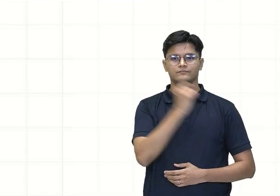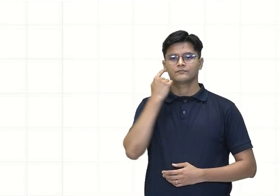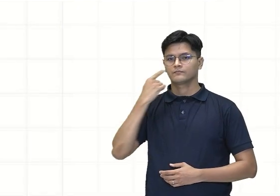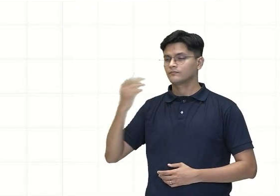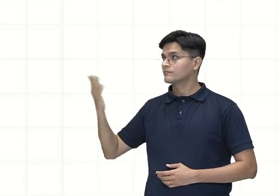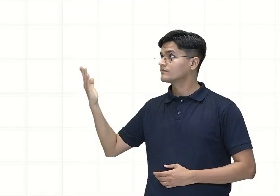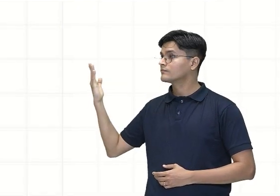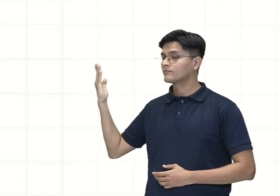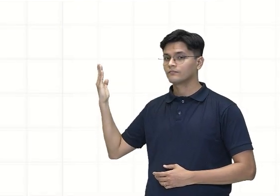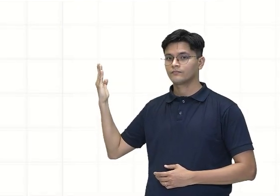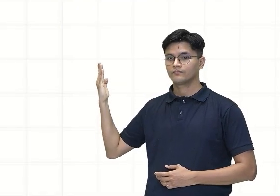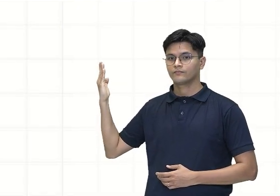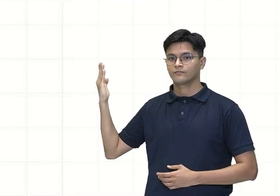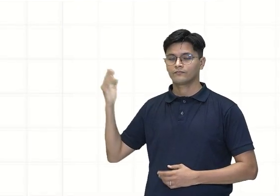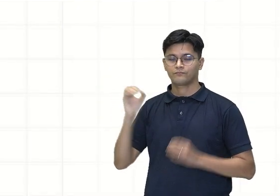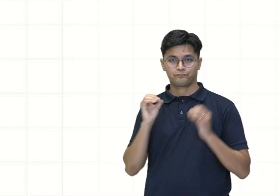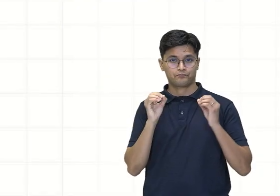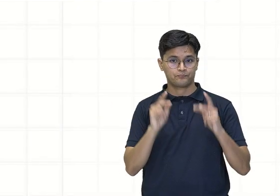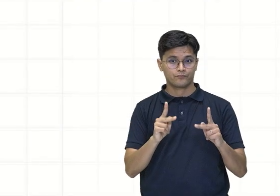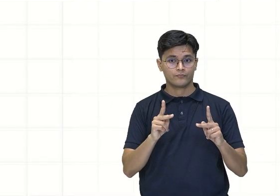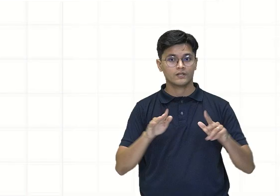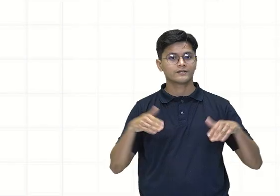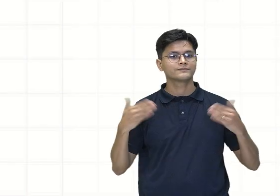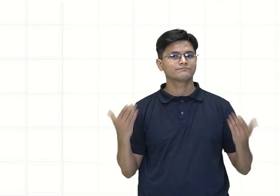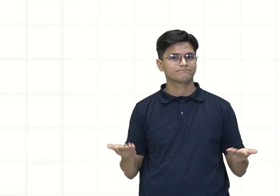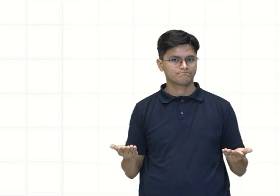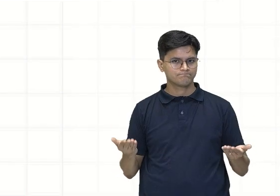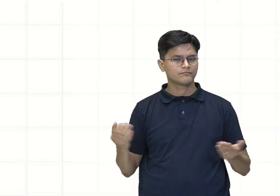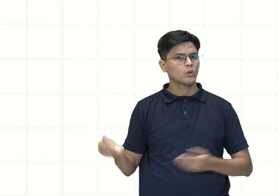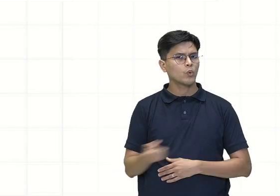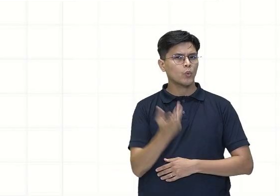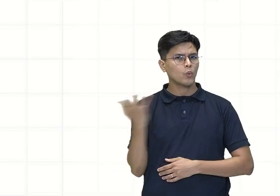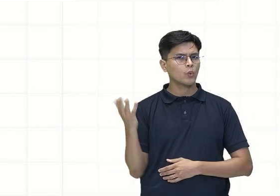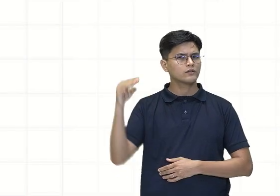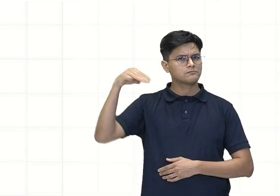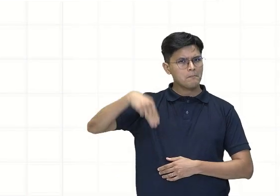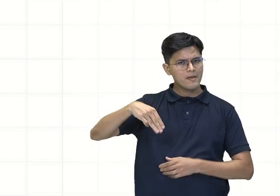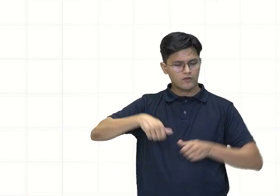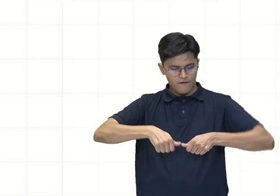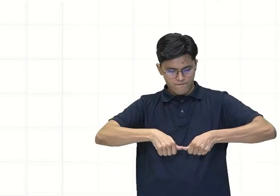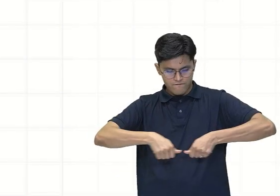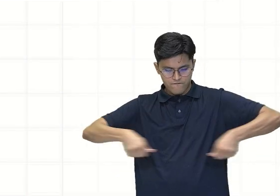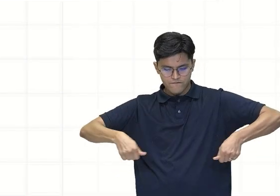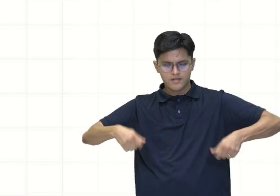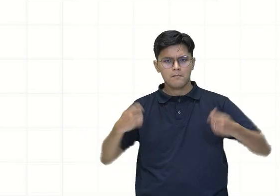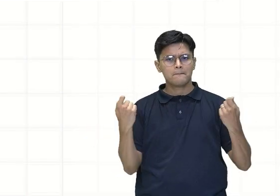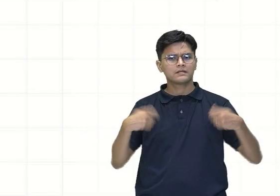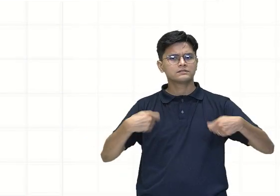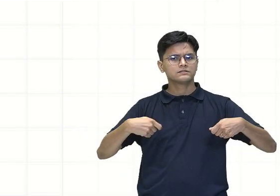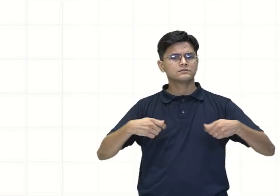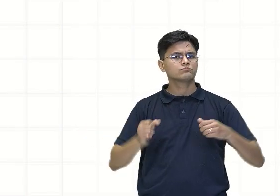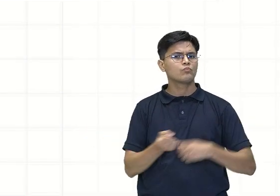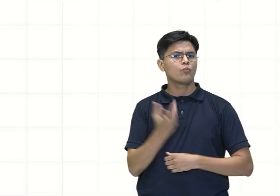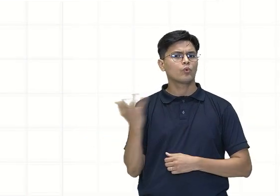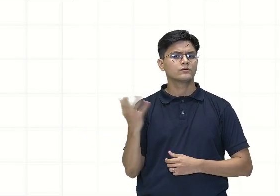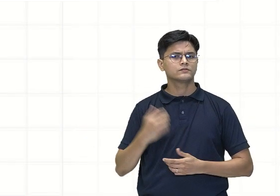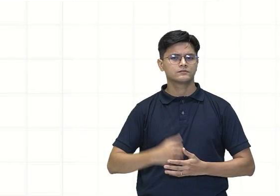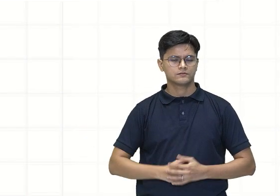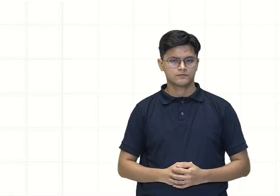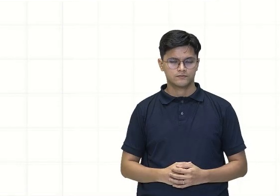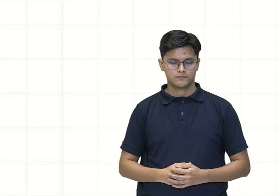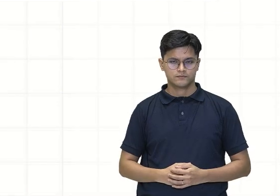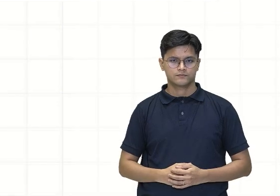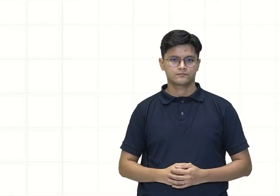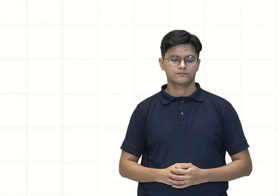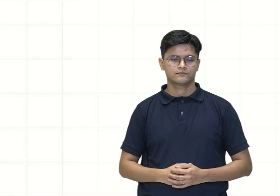10. Tá bom? Então, quantos metros de fita a gente vai precisar? A gente vai precisar de